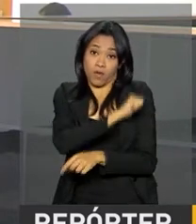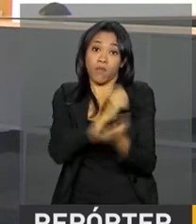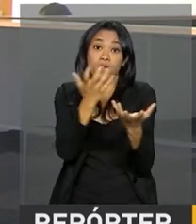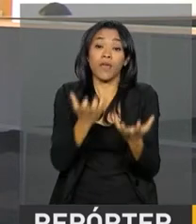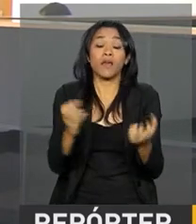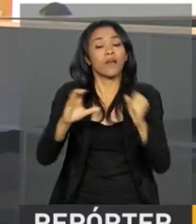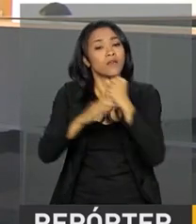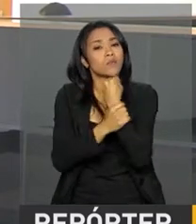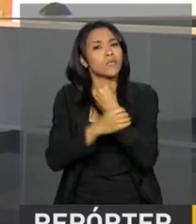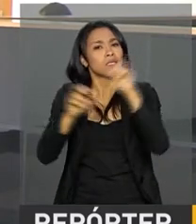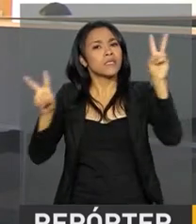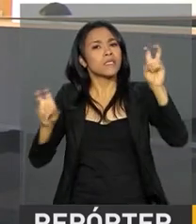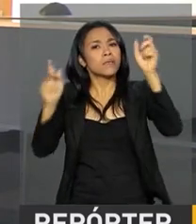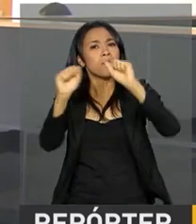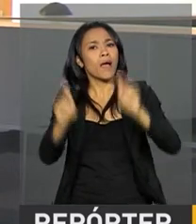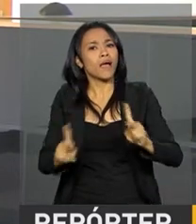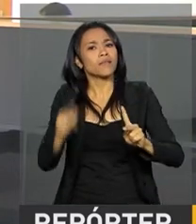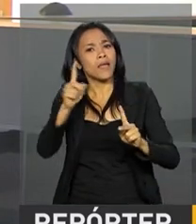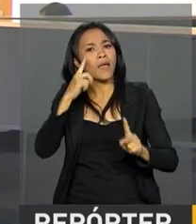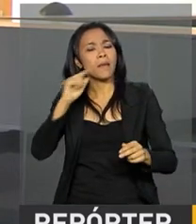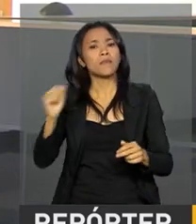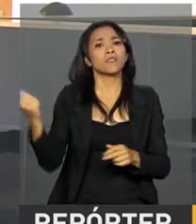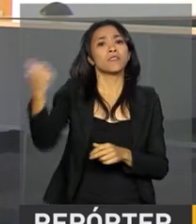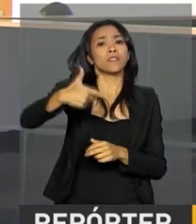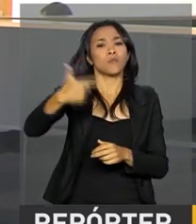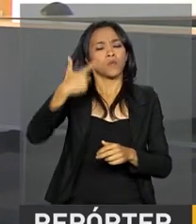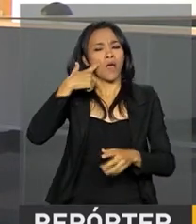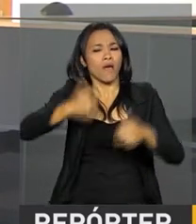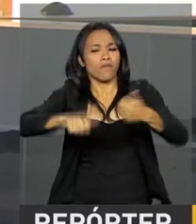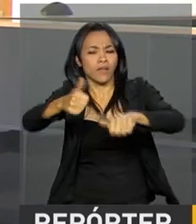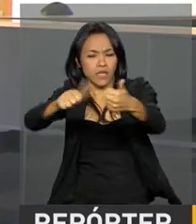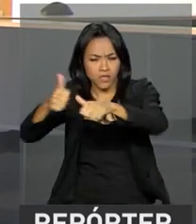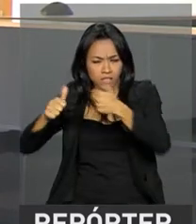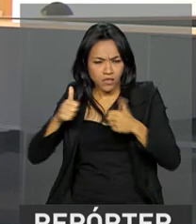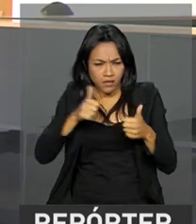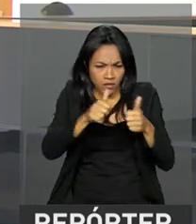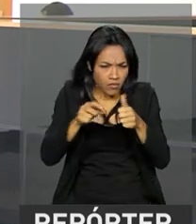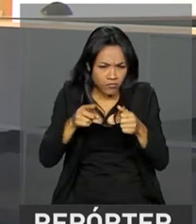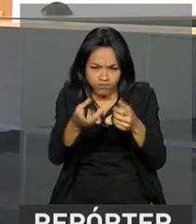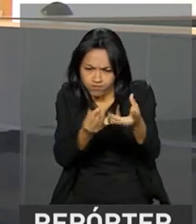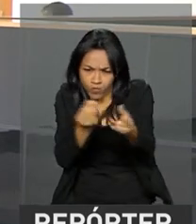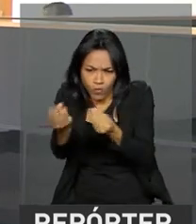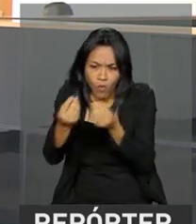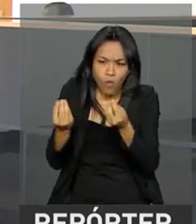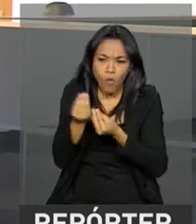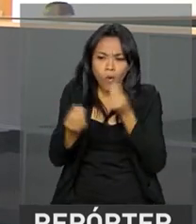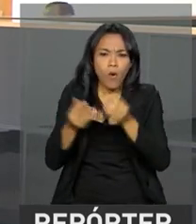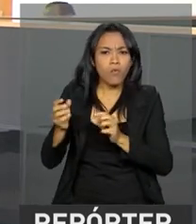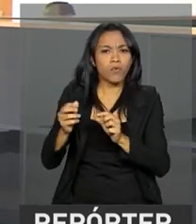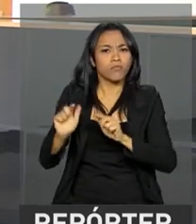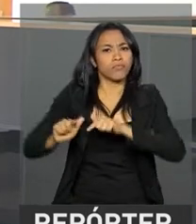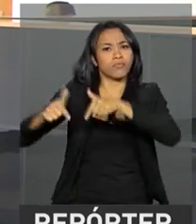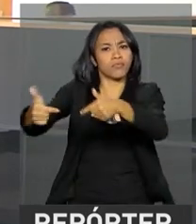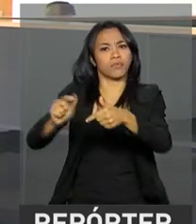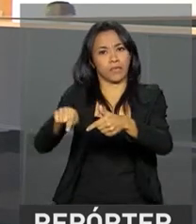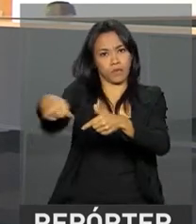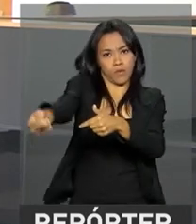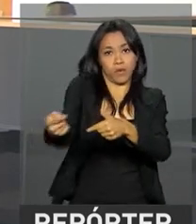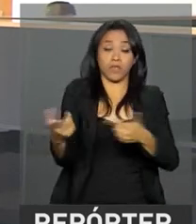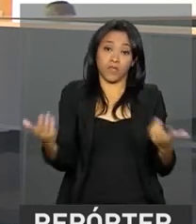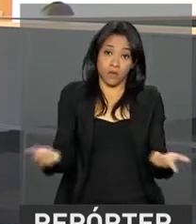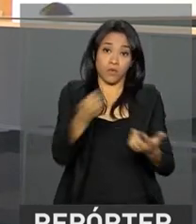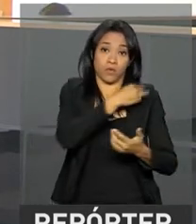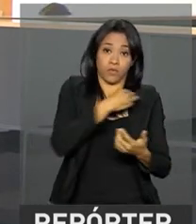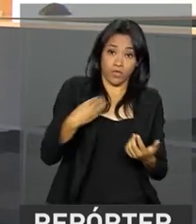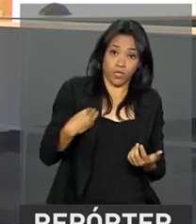sua primeira fase que é uma espécie de levantamento de dados para que os próximos passos sejam definidos o ministro da justiça destacou a